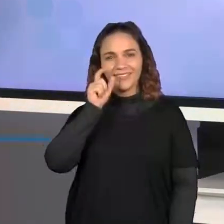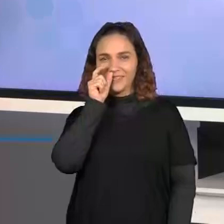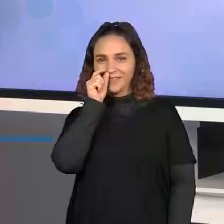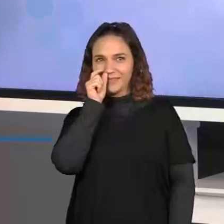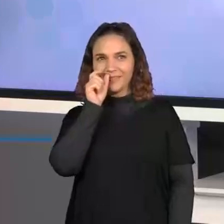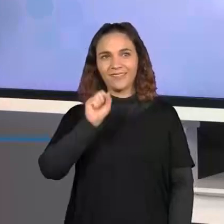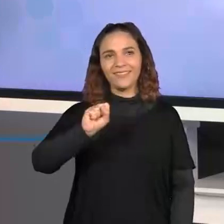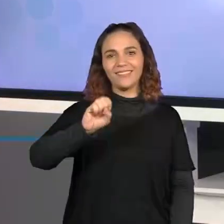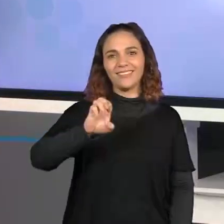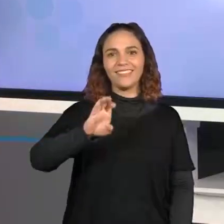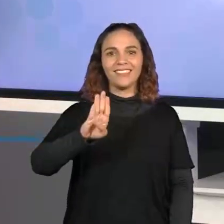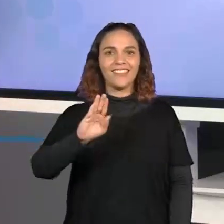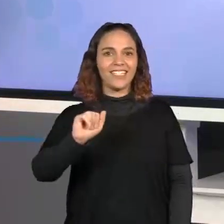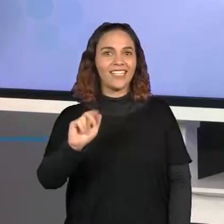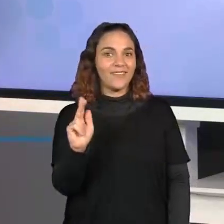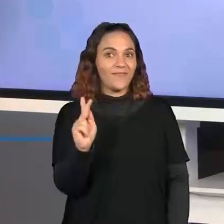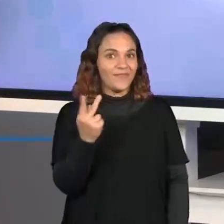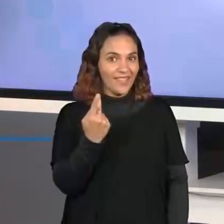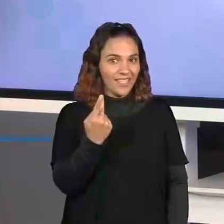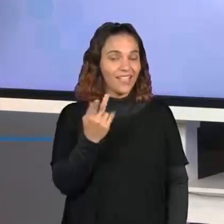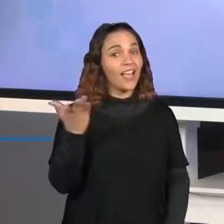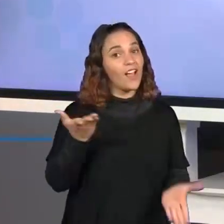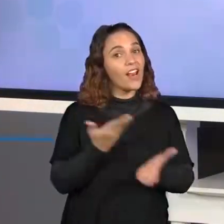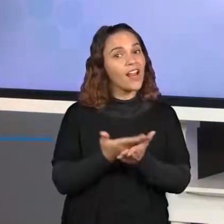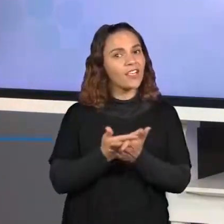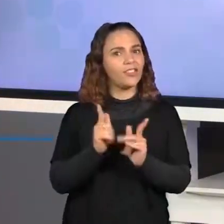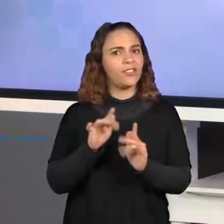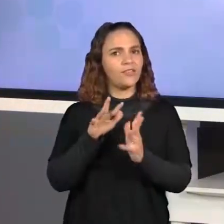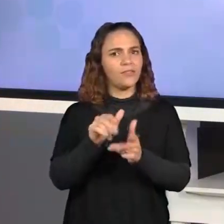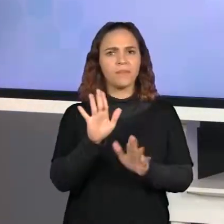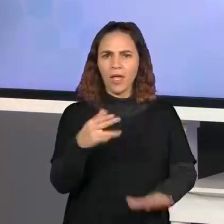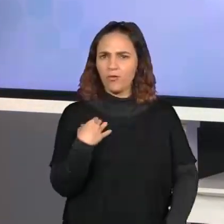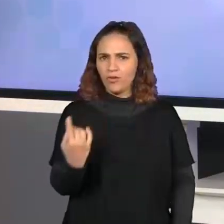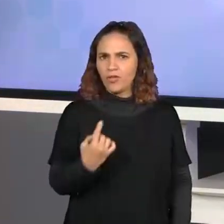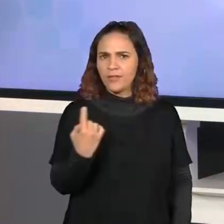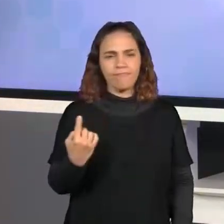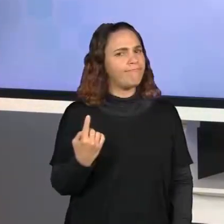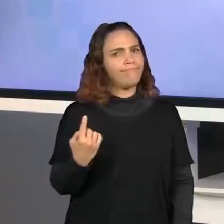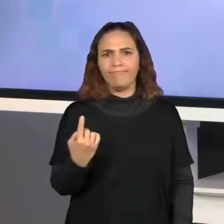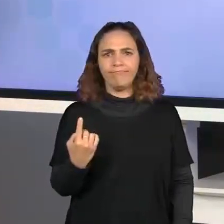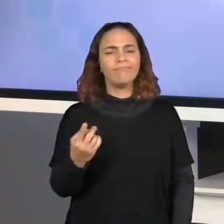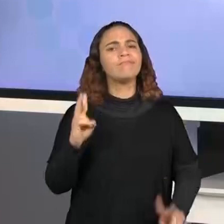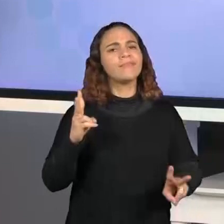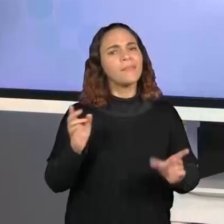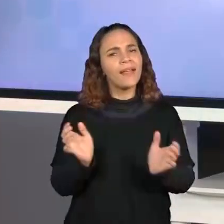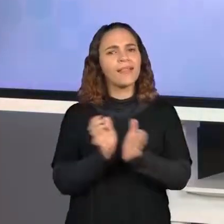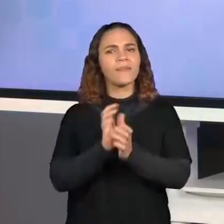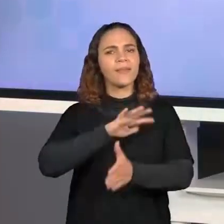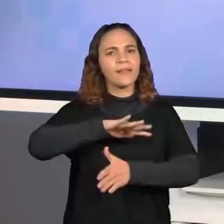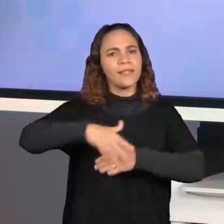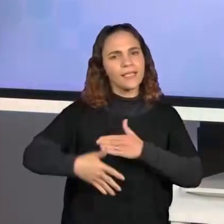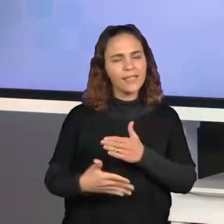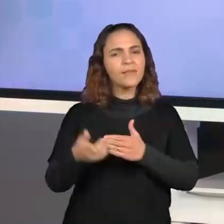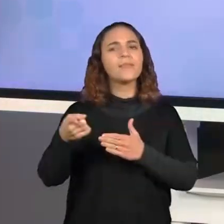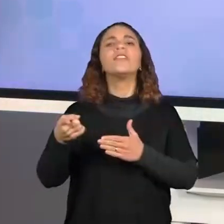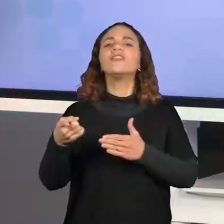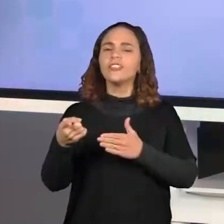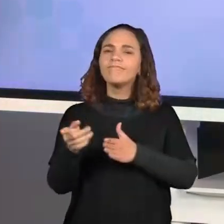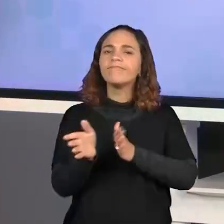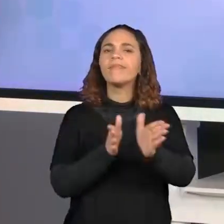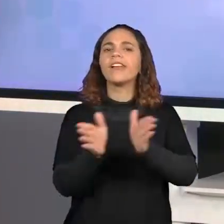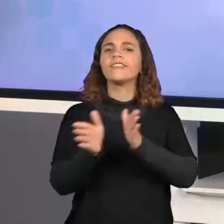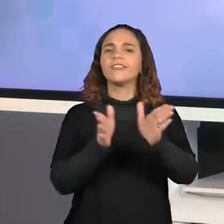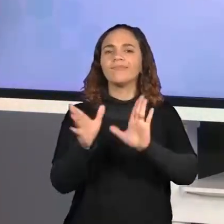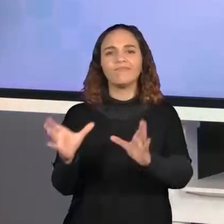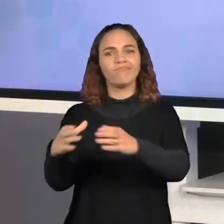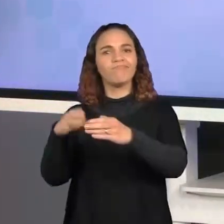uma super aula de Geografia. Mas não estou sozinho, estou super bem acompanhado da equipe de Libras que leva essa aula para